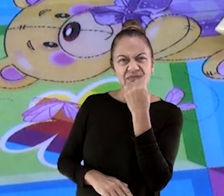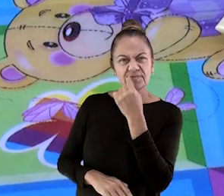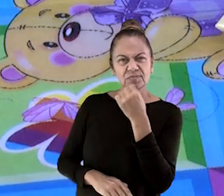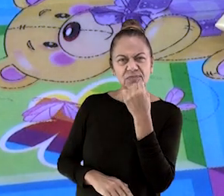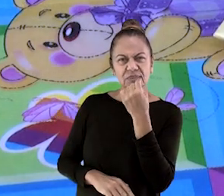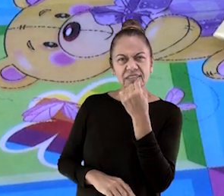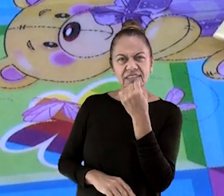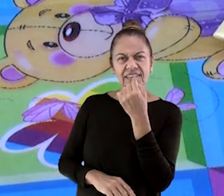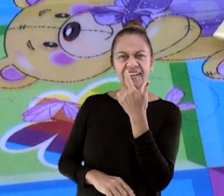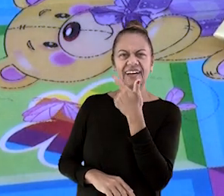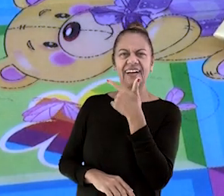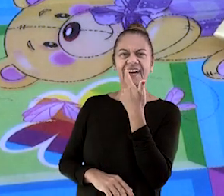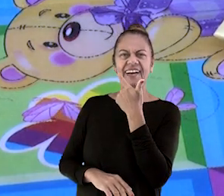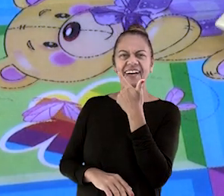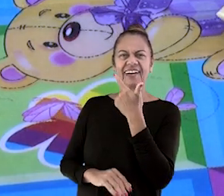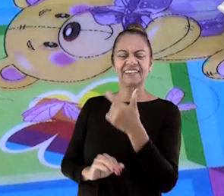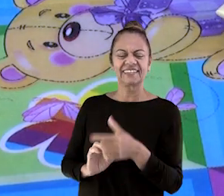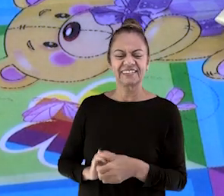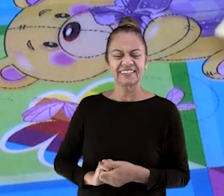legal